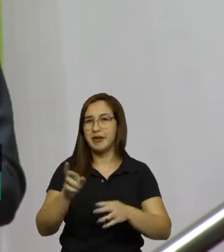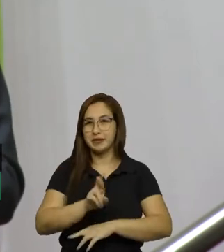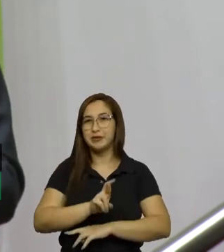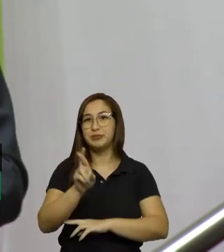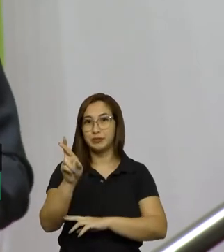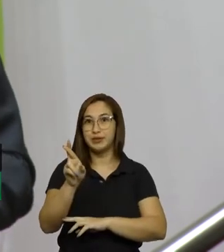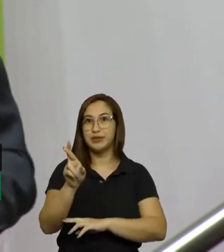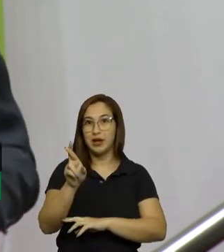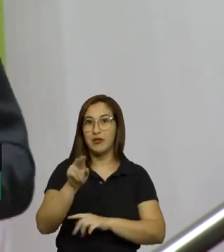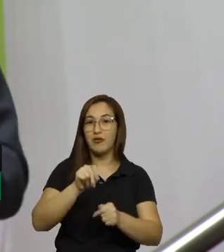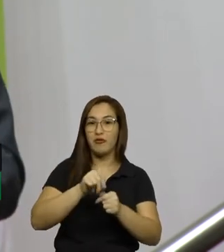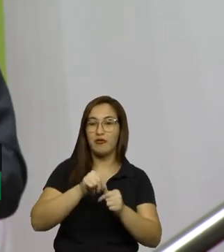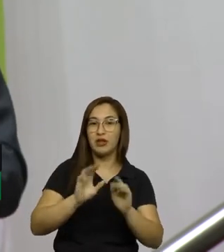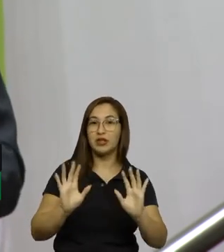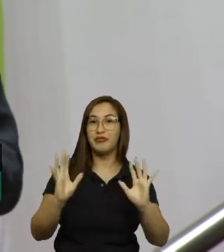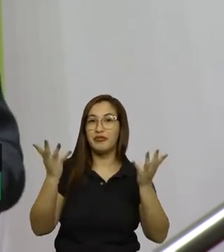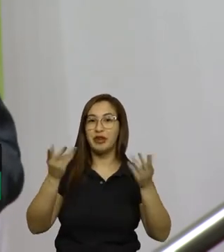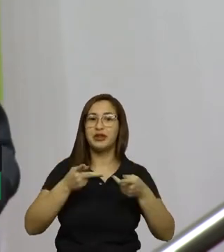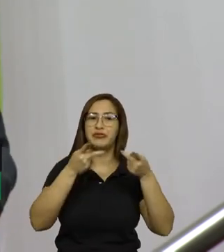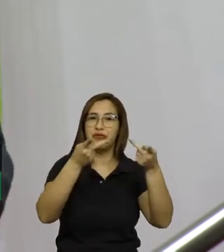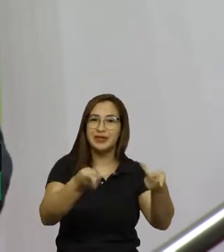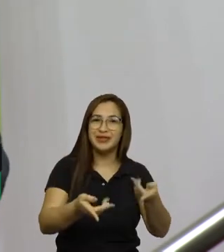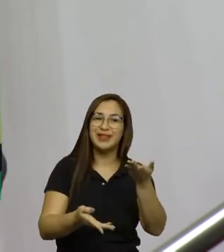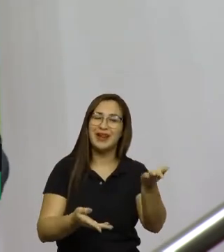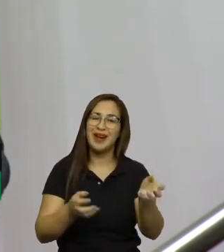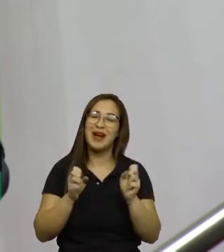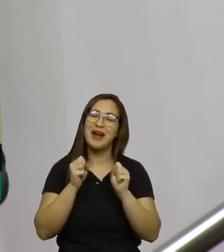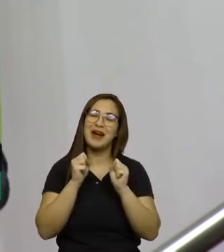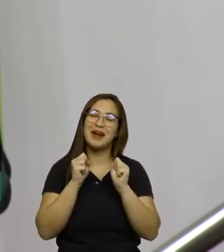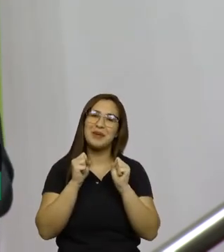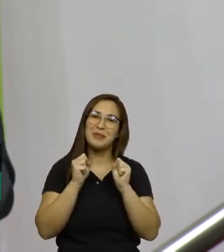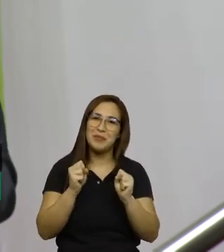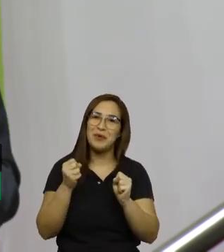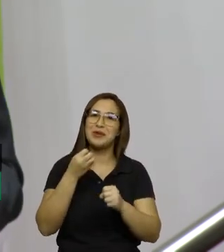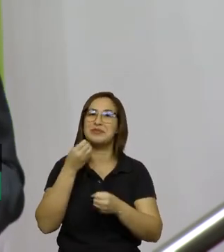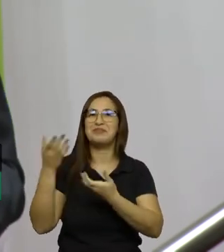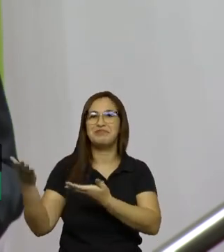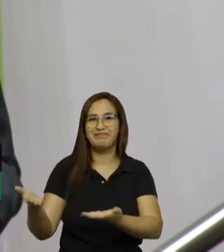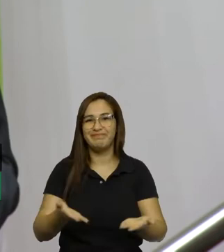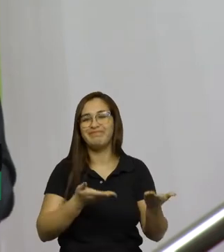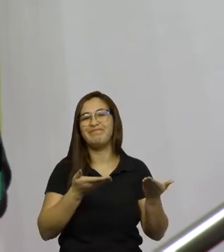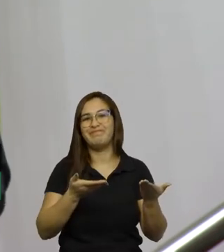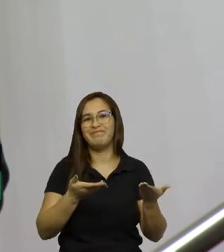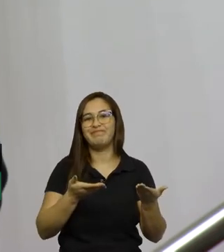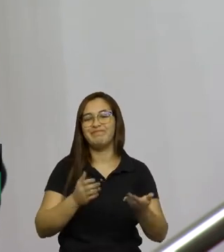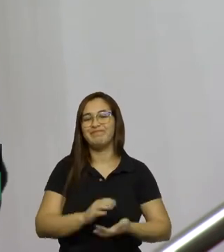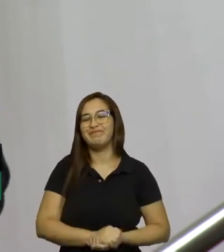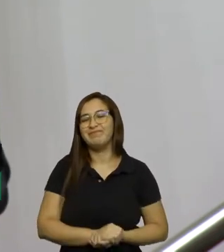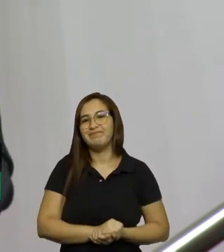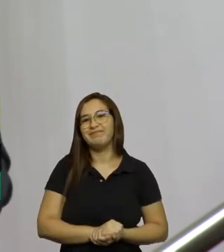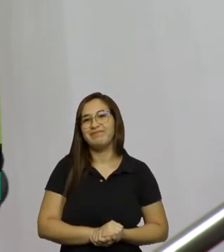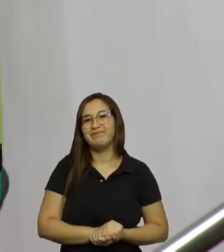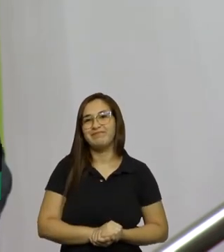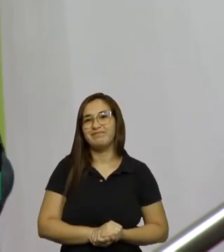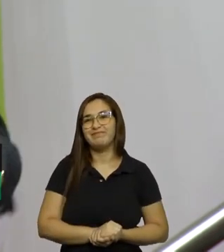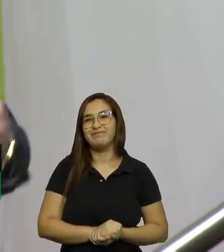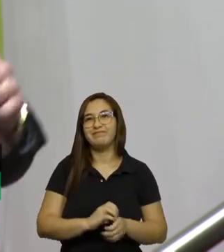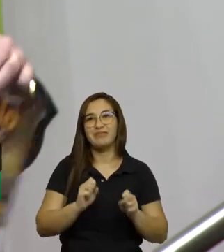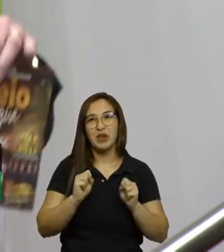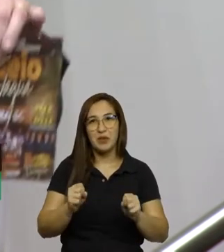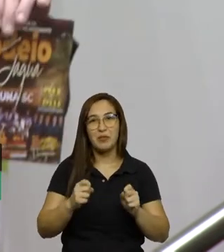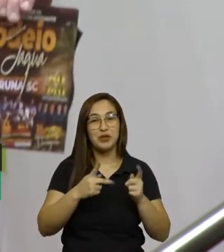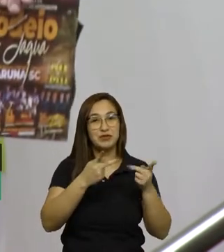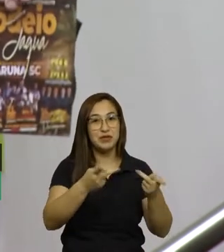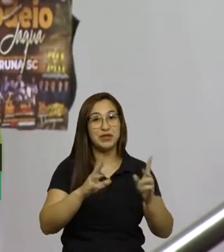se fizerem presente, com certeza serão muito bem recebidos e muito bem acolhidos. Então, fica aqui o convite para